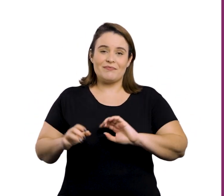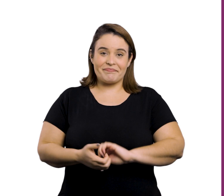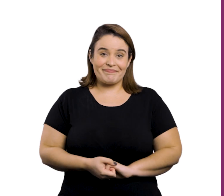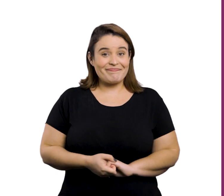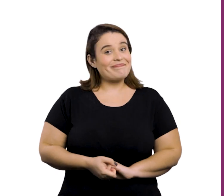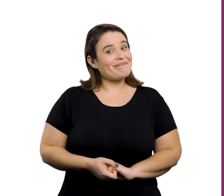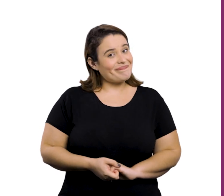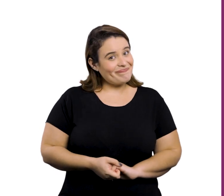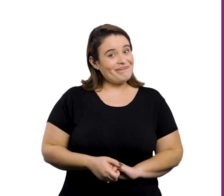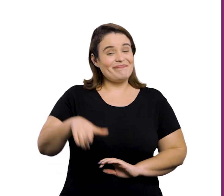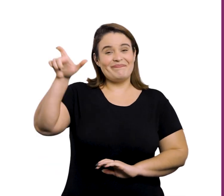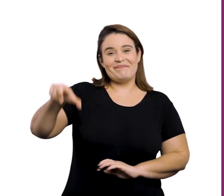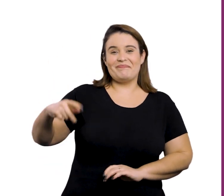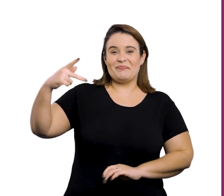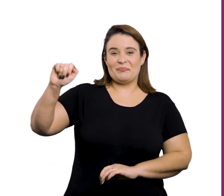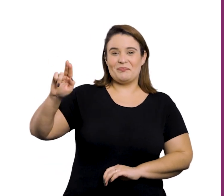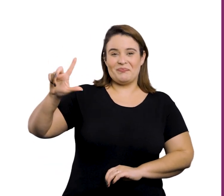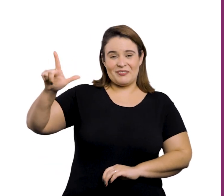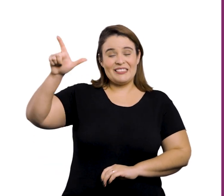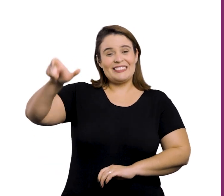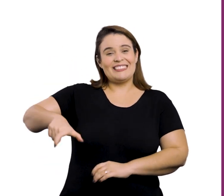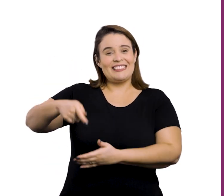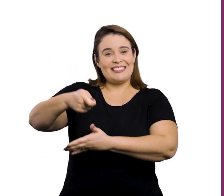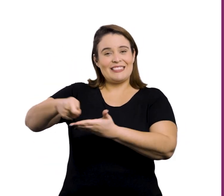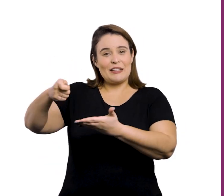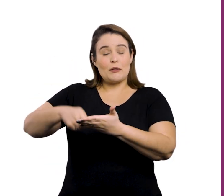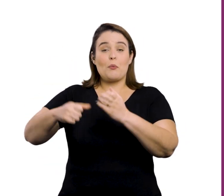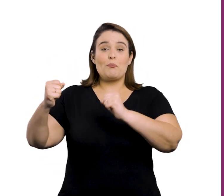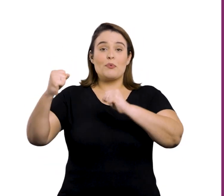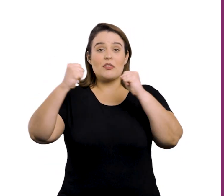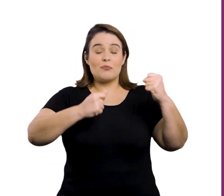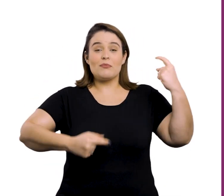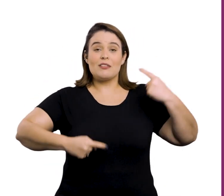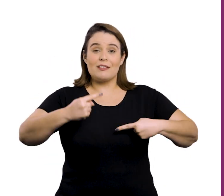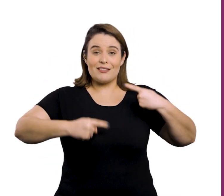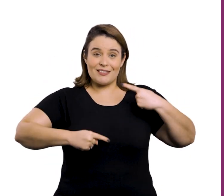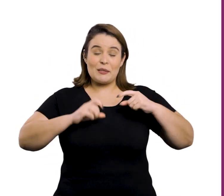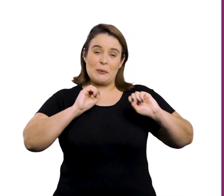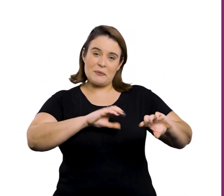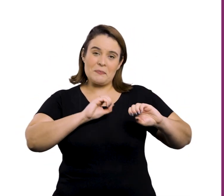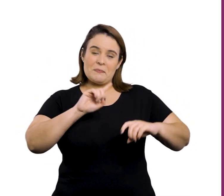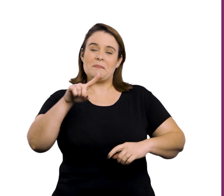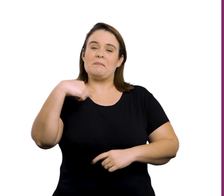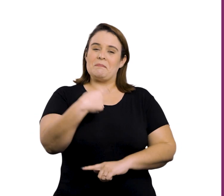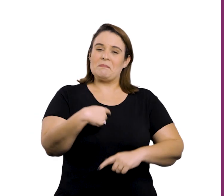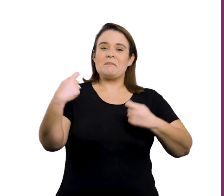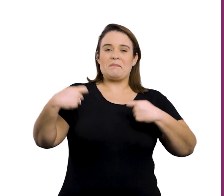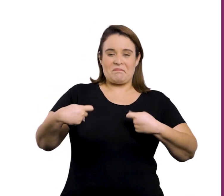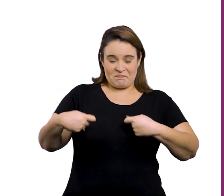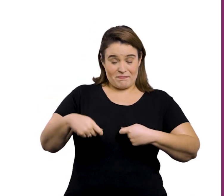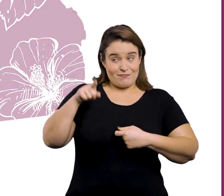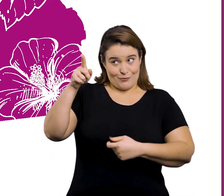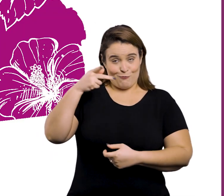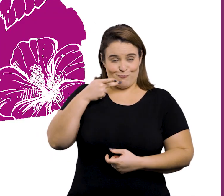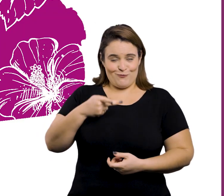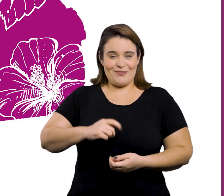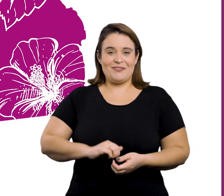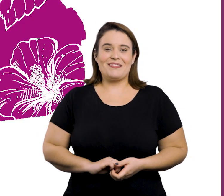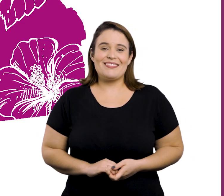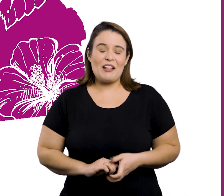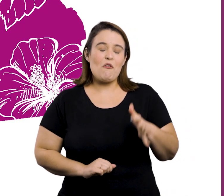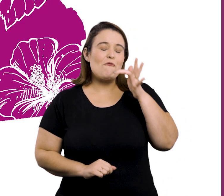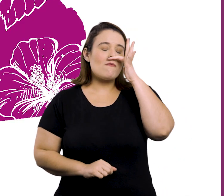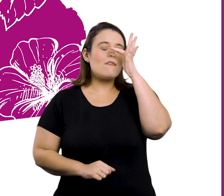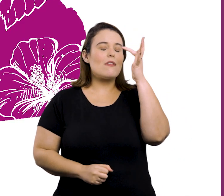dia? Recorrendo à expressão usada por Paul Singer no texto Poder, Política e Educação, precisamos